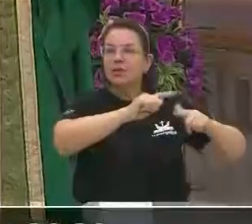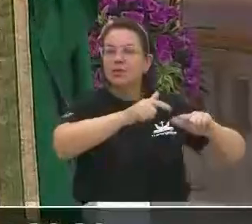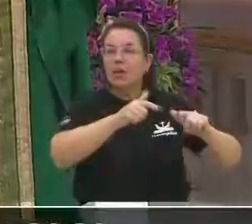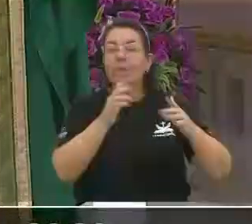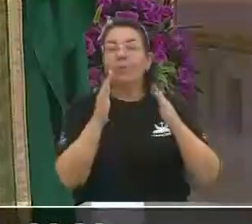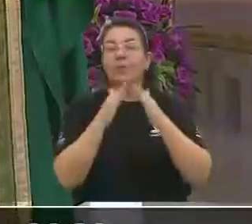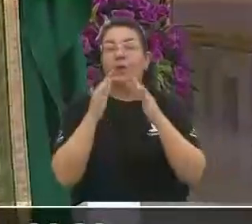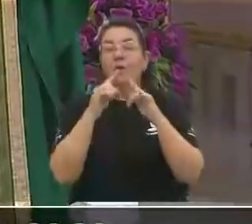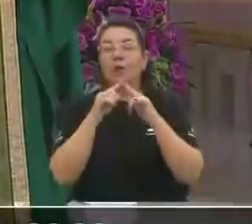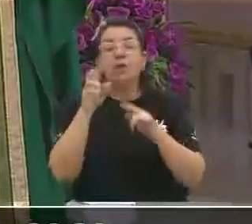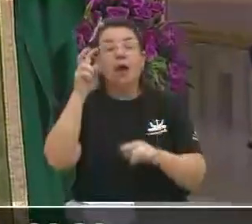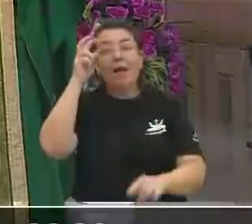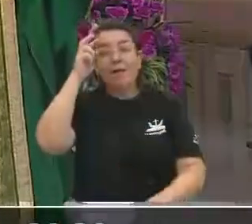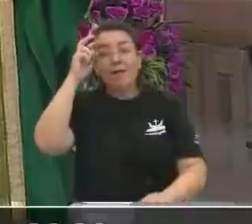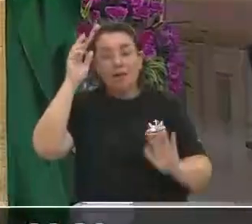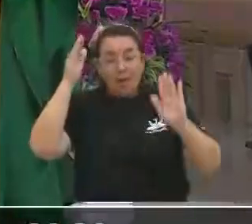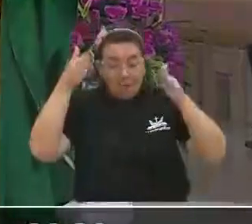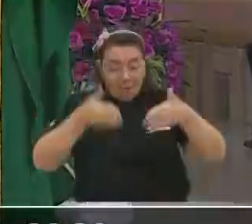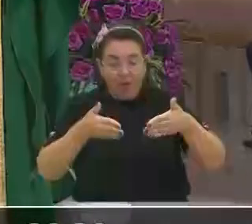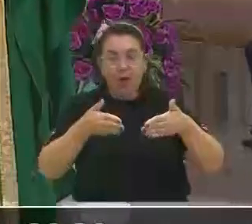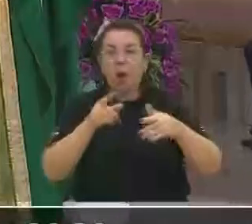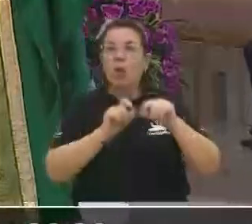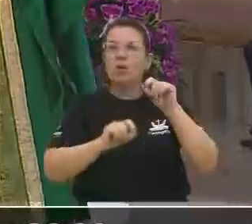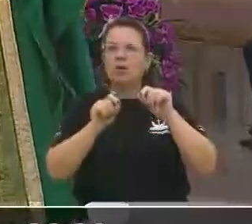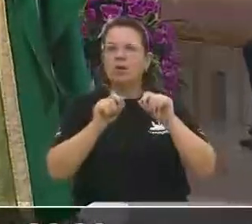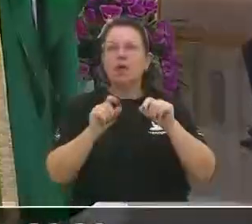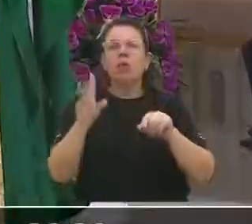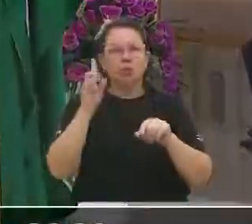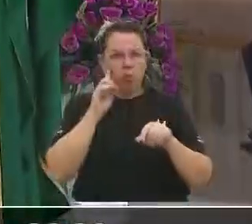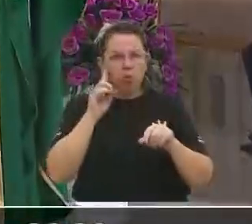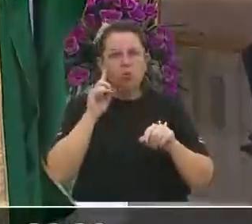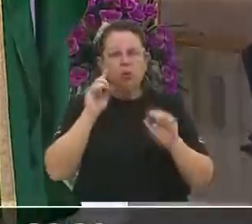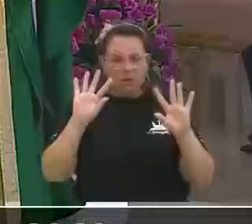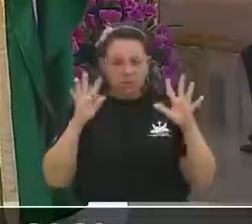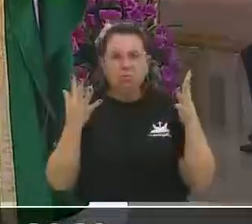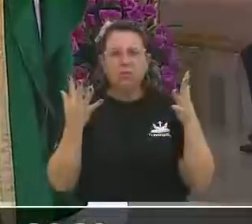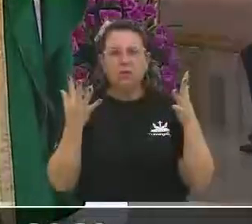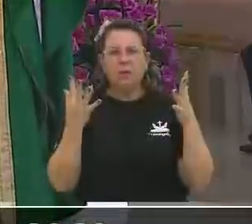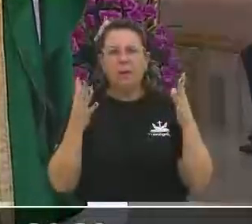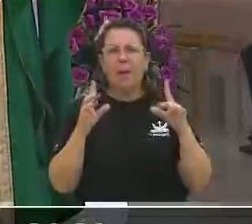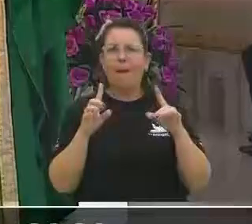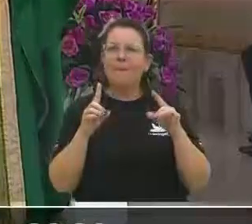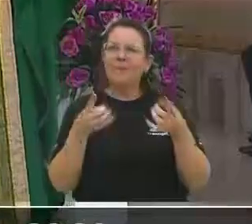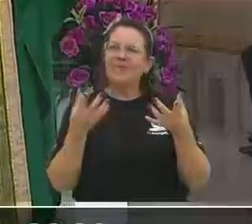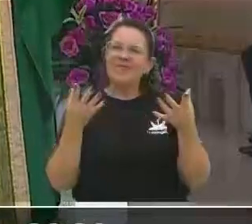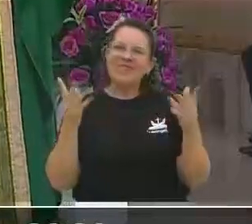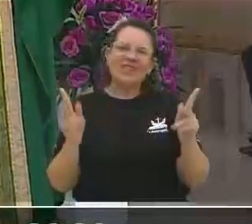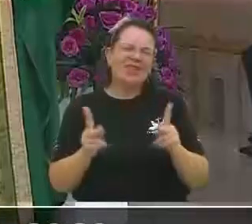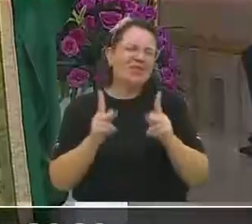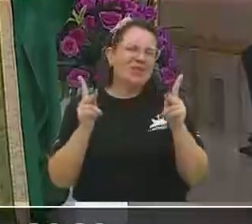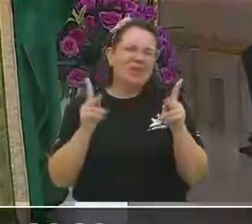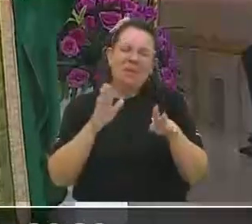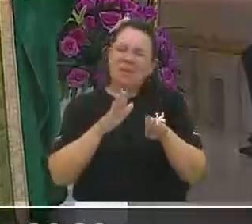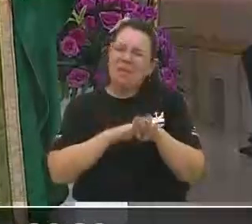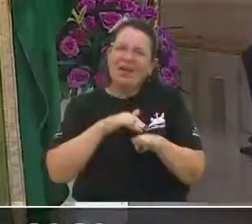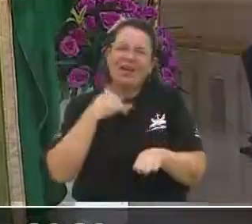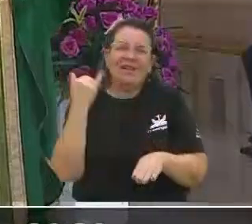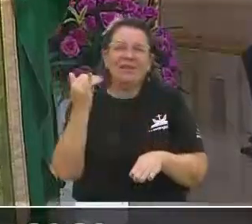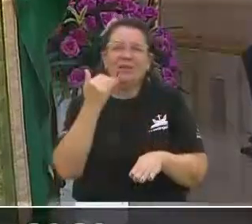na quinta simpatize aquilo que todo dia se celebra o grande valor